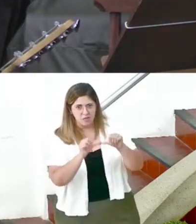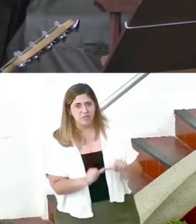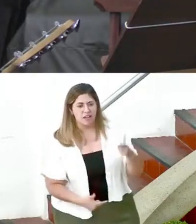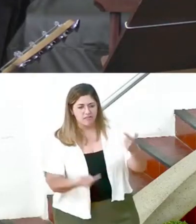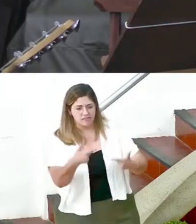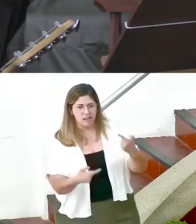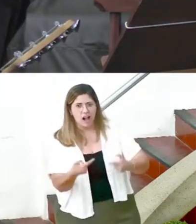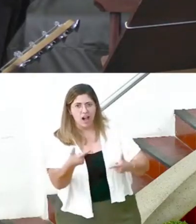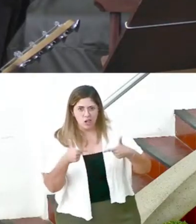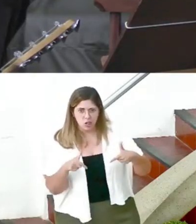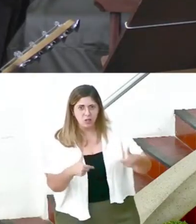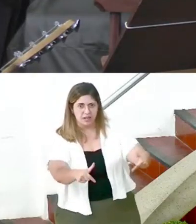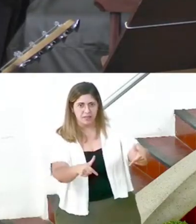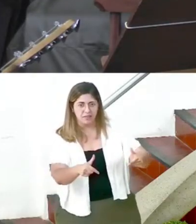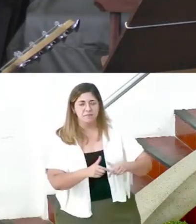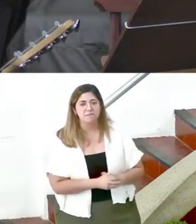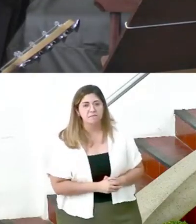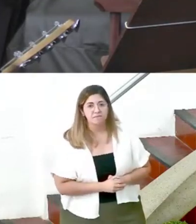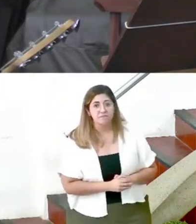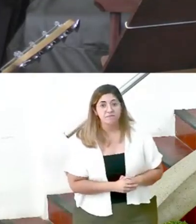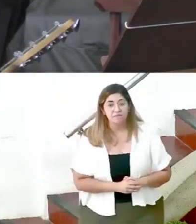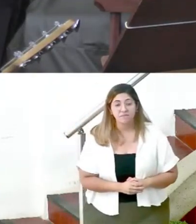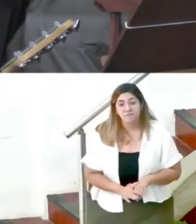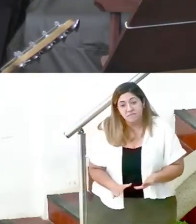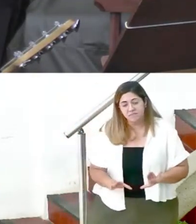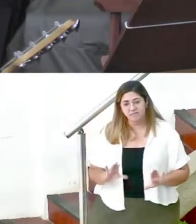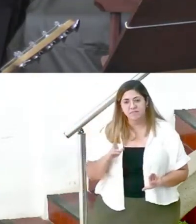E então foi chegando o dia chamado de Dia